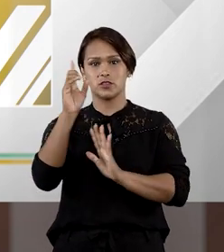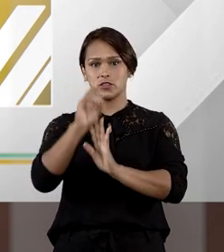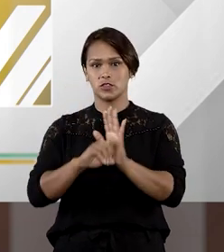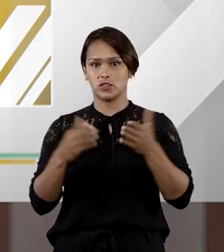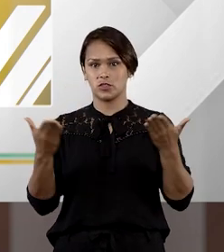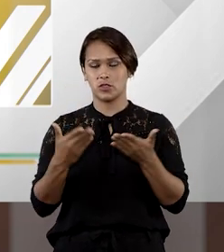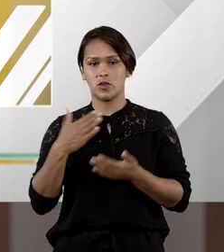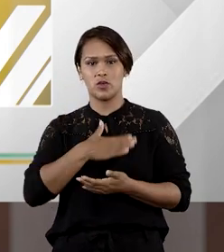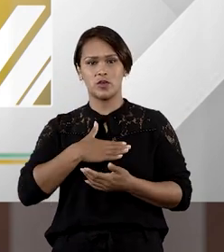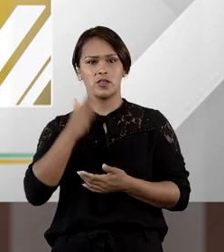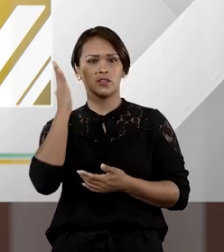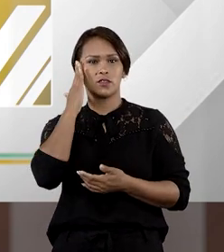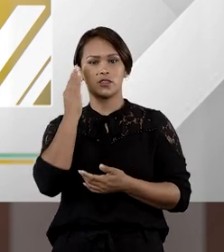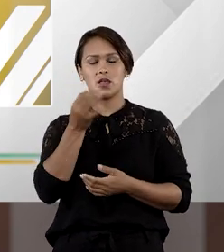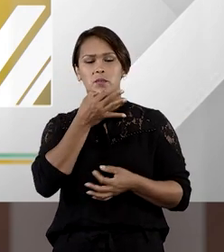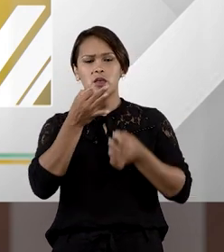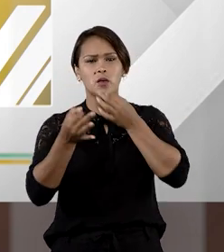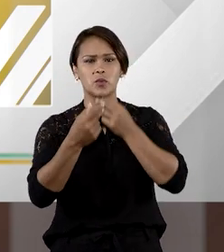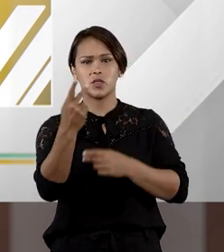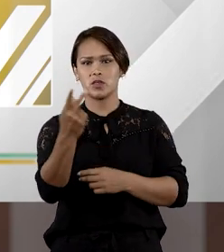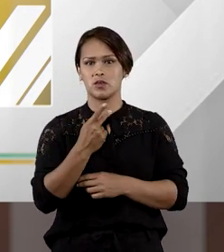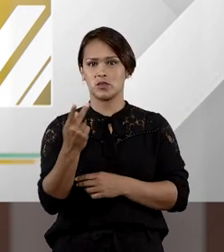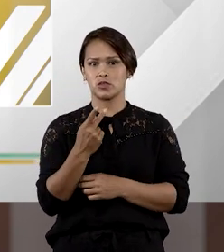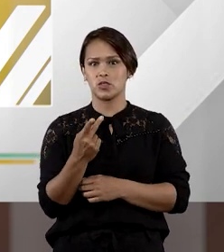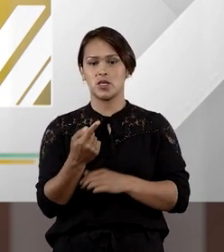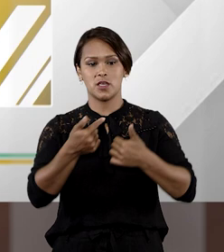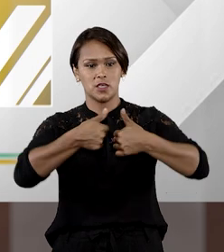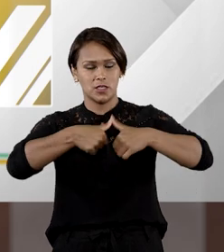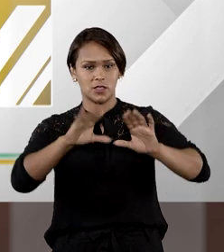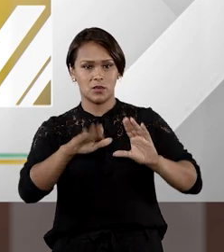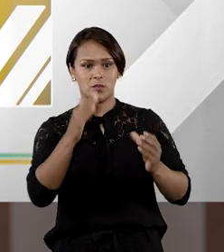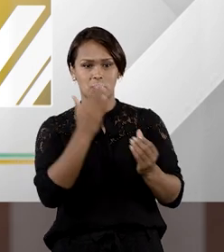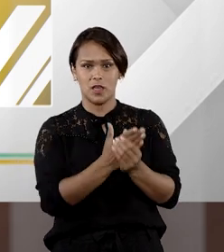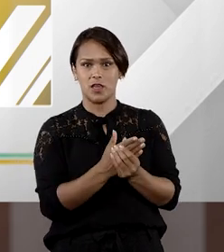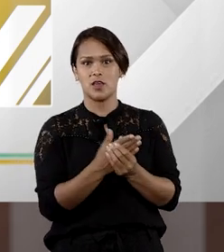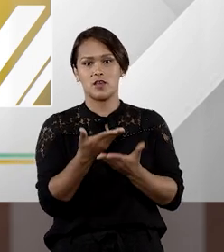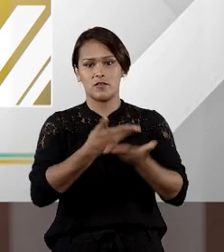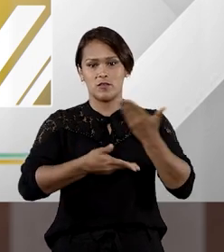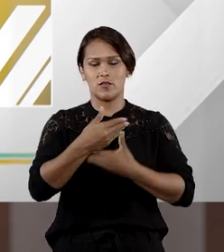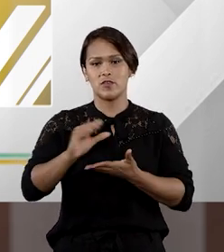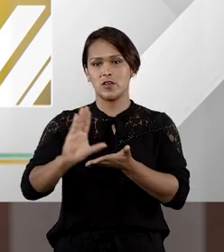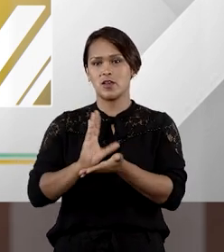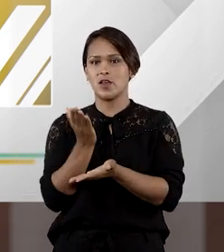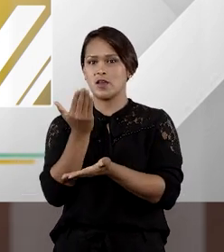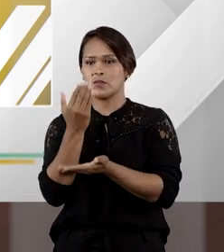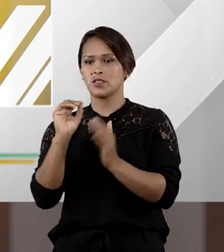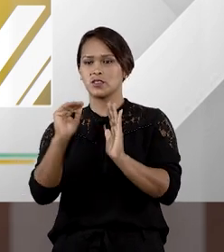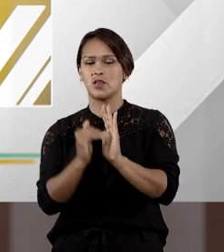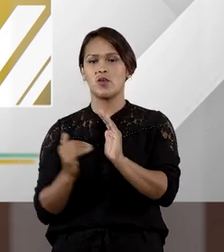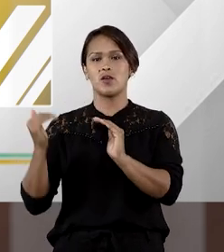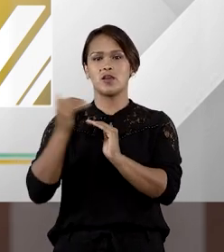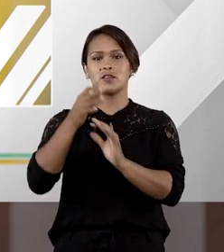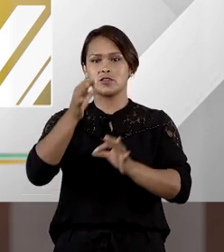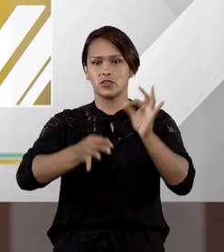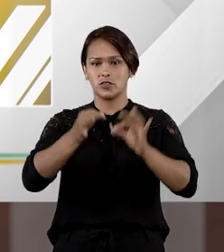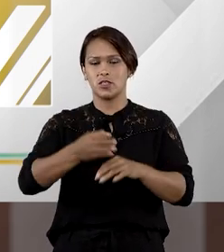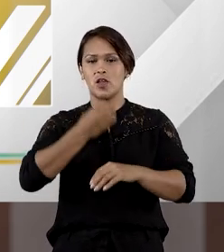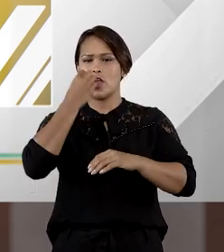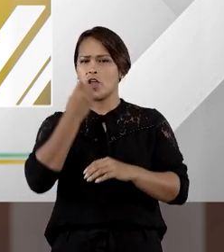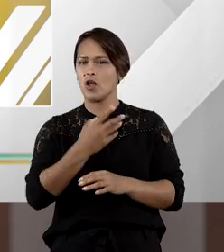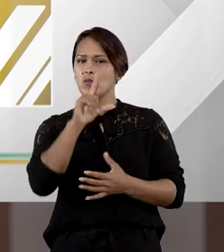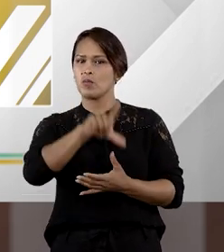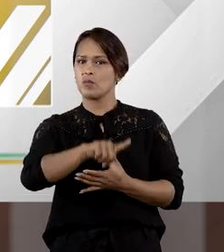de hoje, eu gostaria de saber a opinião de vocês dois. Se para casos envolvendo pensão alimentícia, um acordo extrajudicial é uma